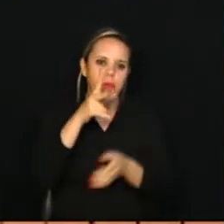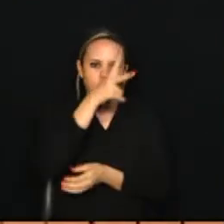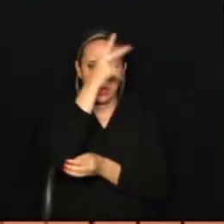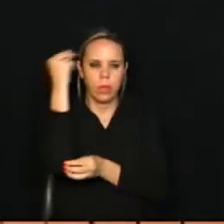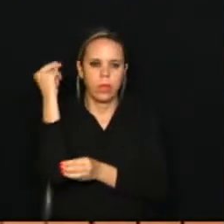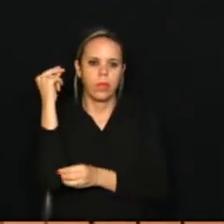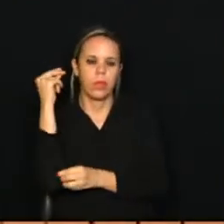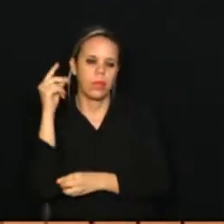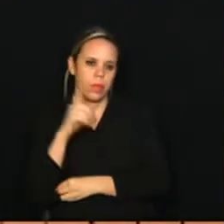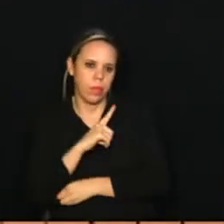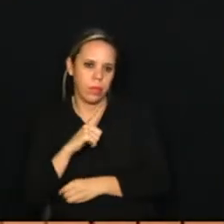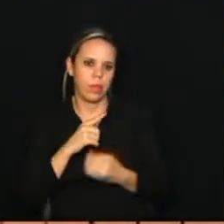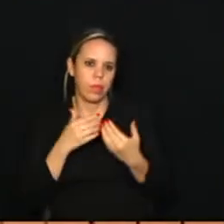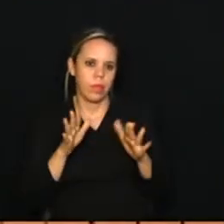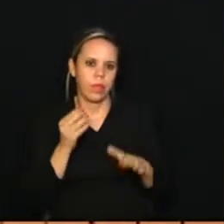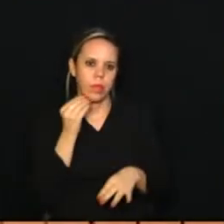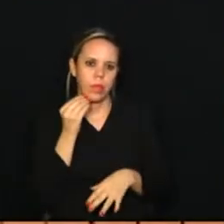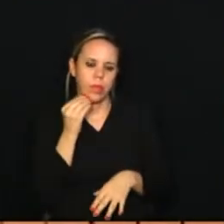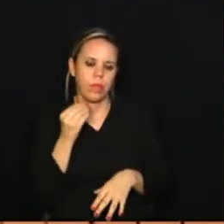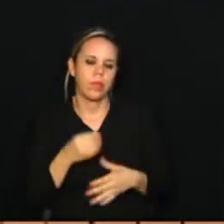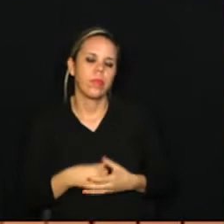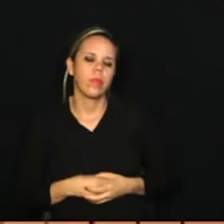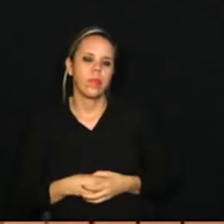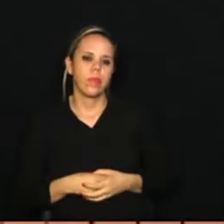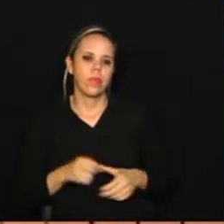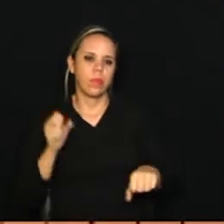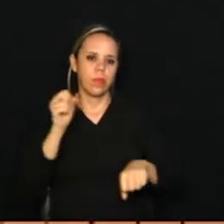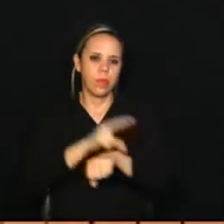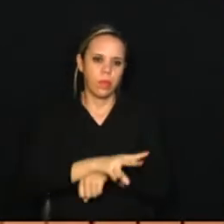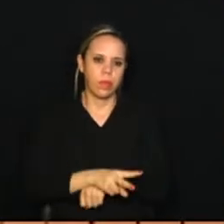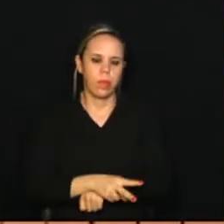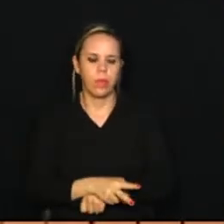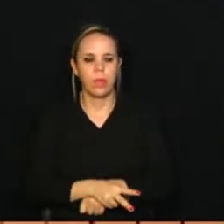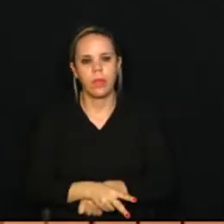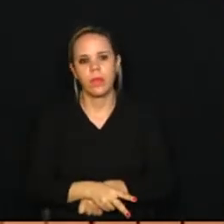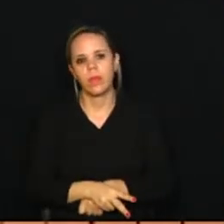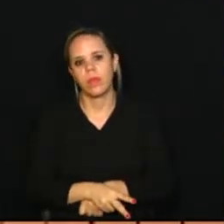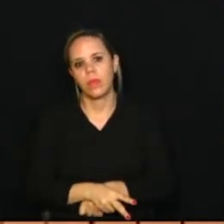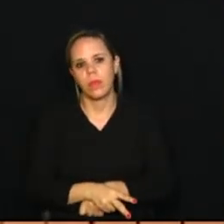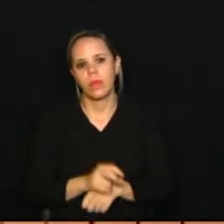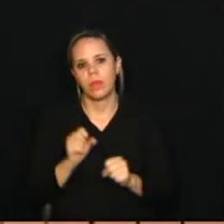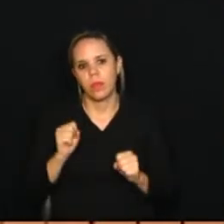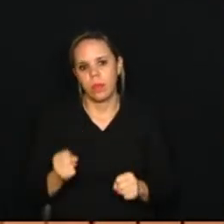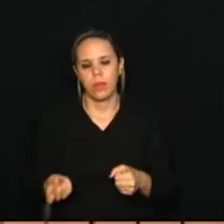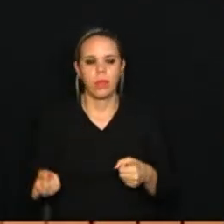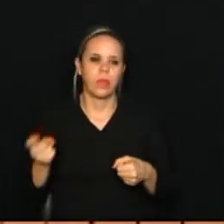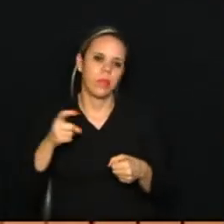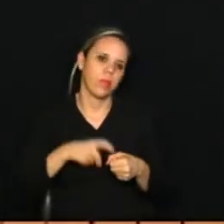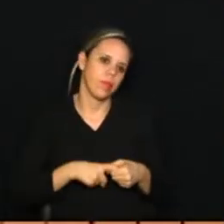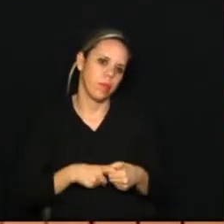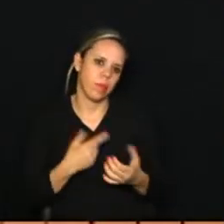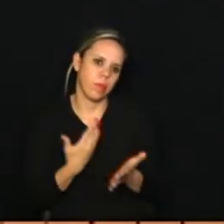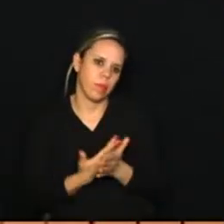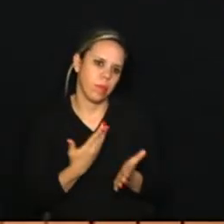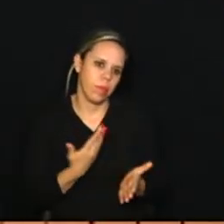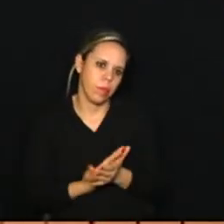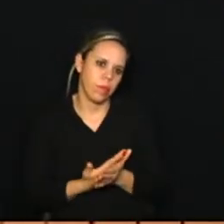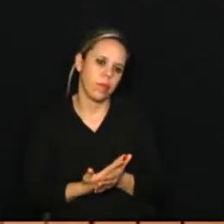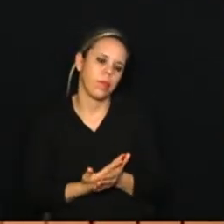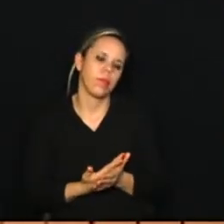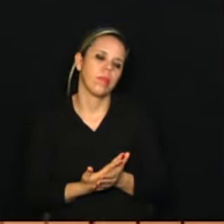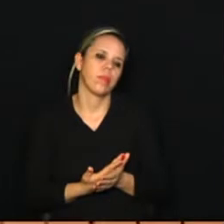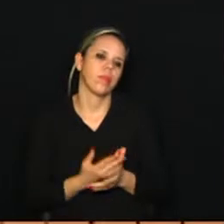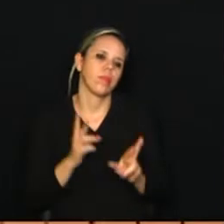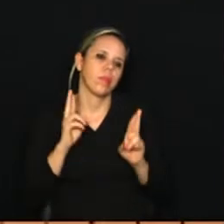e ter uma abertura maior, né, de vagas assim que possa retornar, né, às aulas, porque a gente